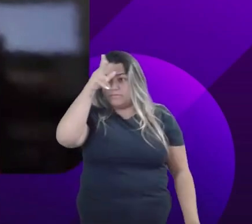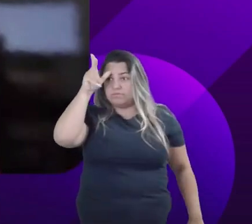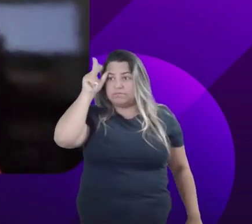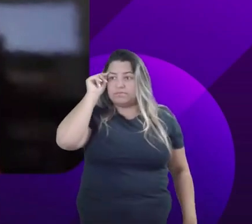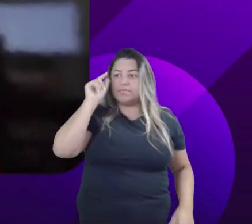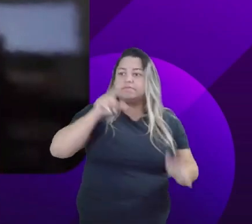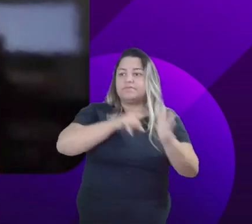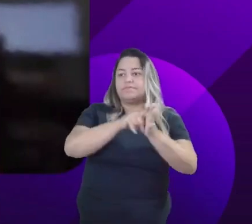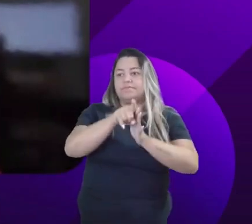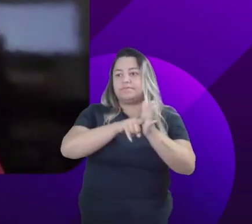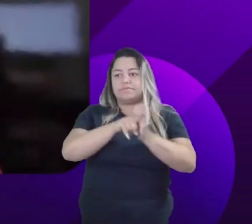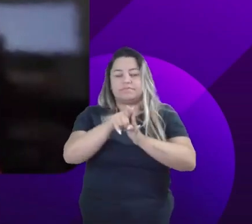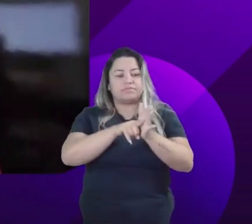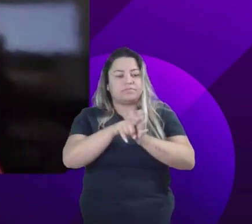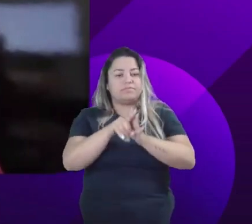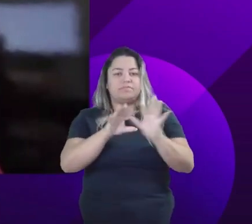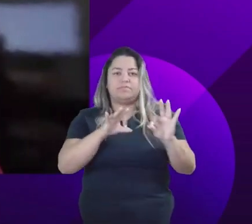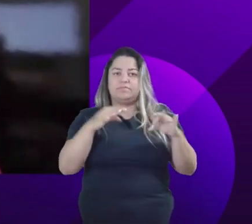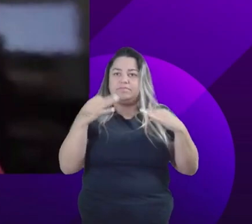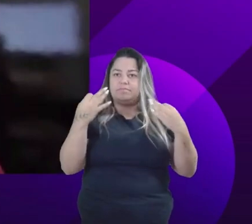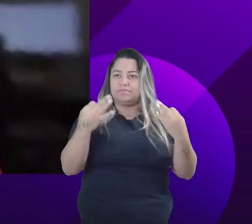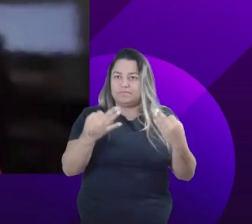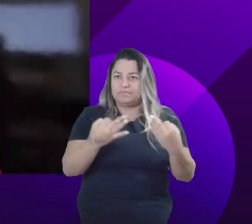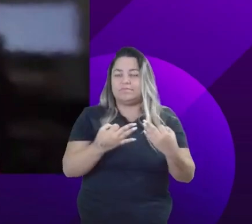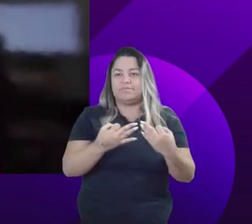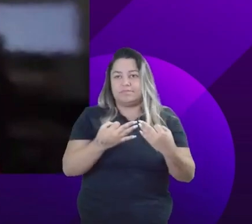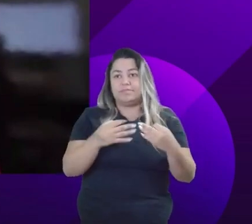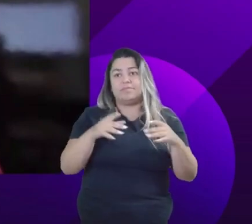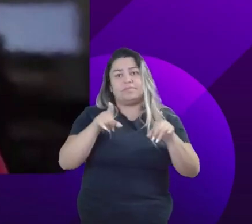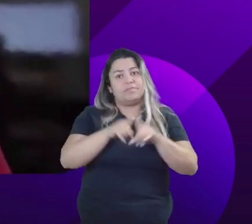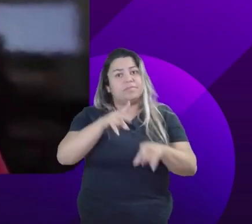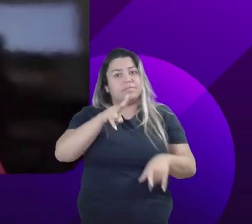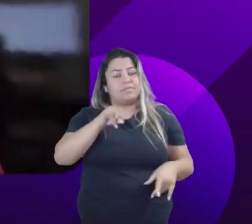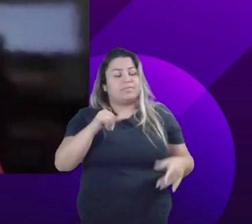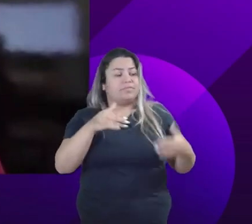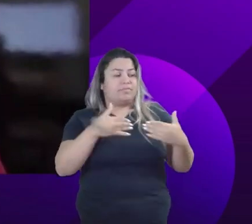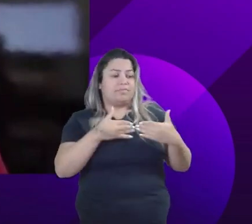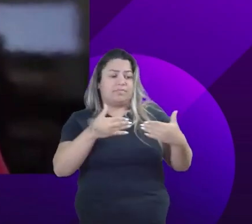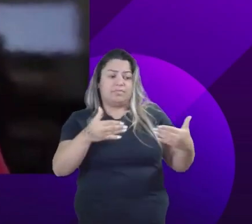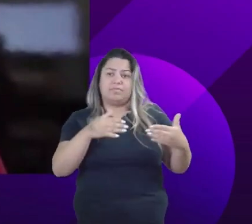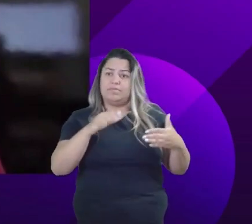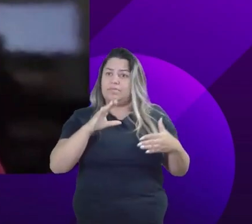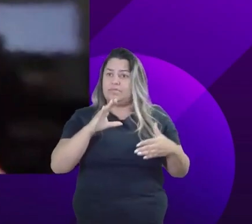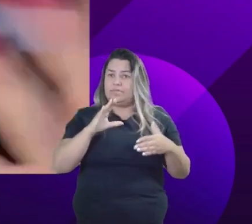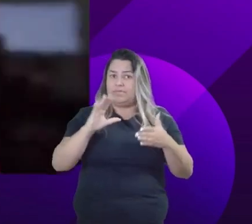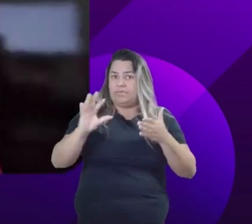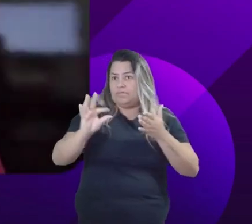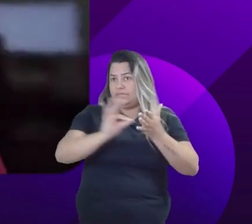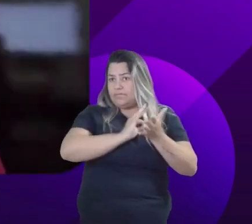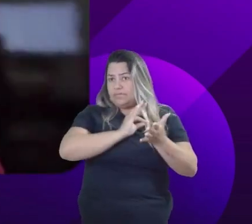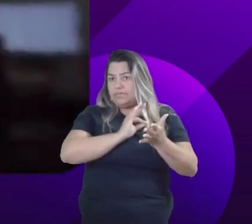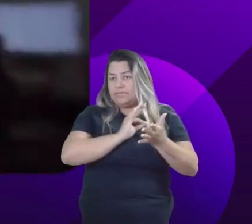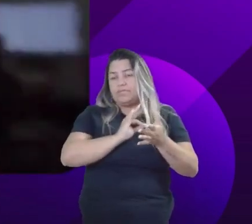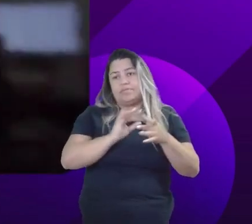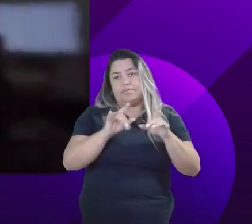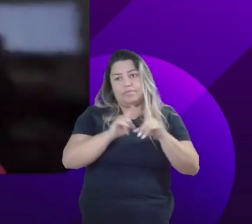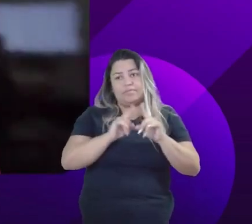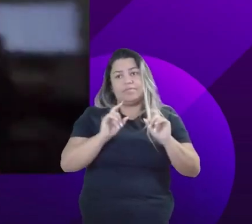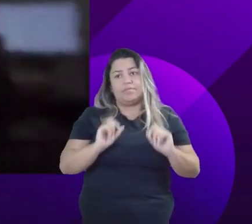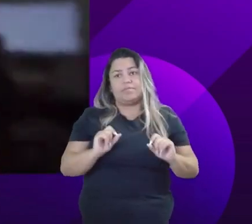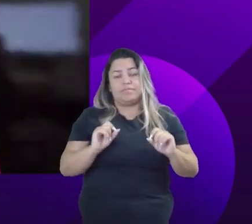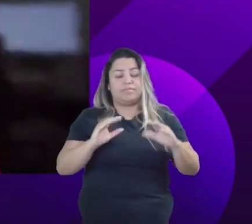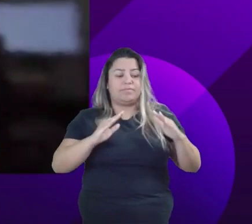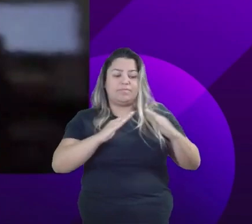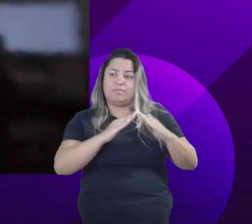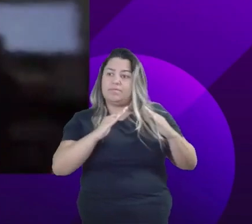o levantamento, né, dessas famílias, e aí essas famílias, né, vai ser aberto um cadastro, após, né, o cadastramento desses imóveis,